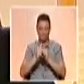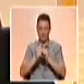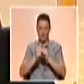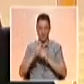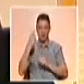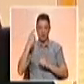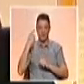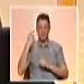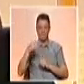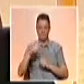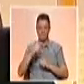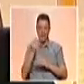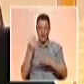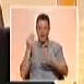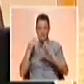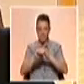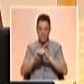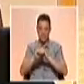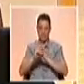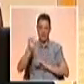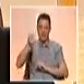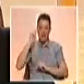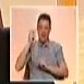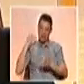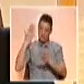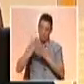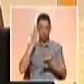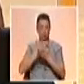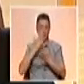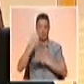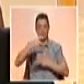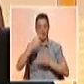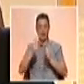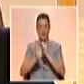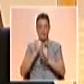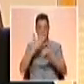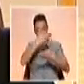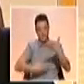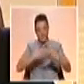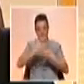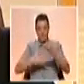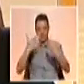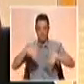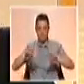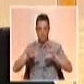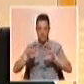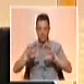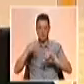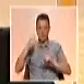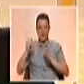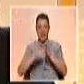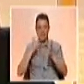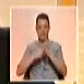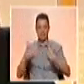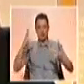está para ser implementada há anos e anos e aquilo não sai do papel porque, de facto, aquilo não me parece viável. Portanto, é necessário